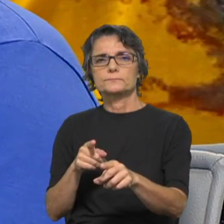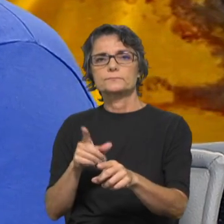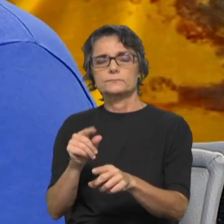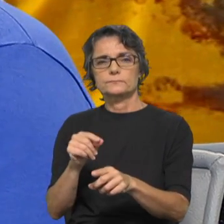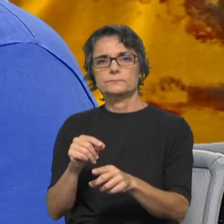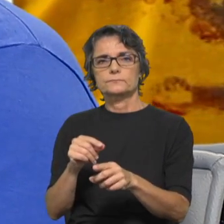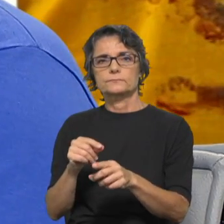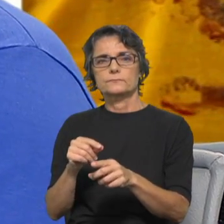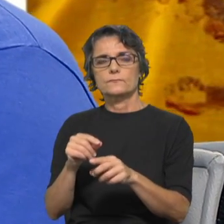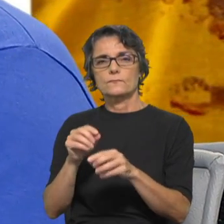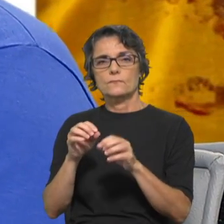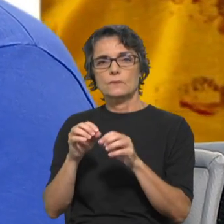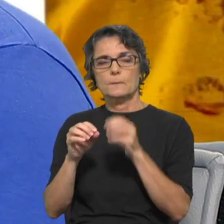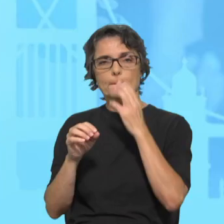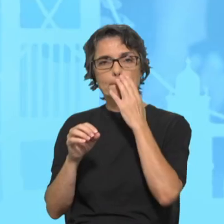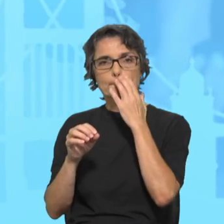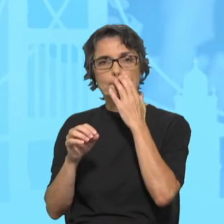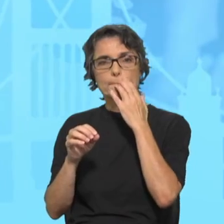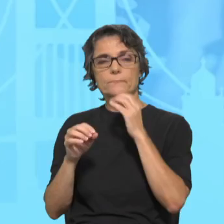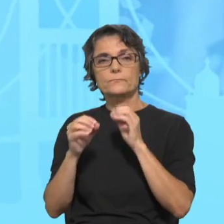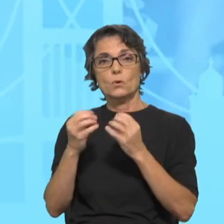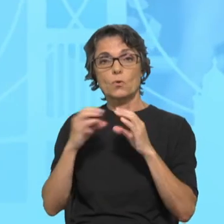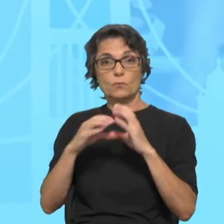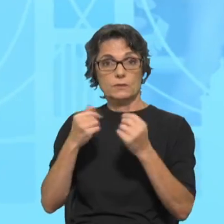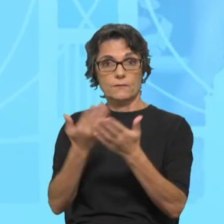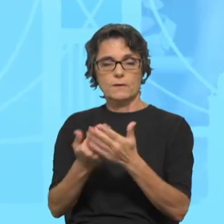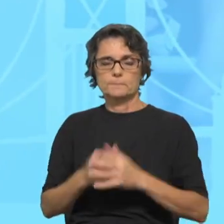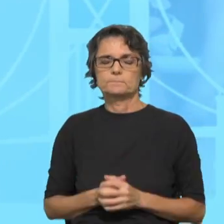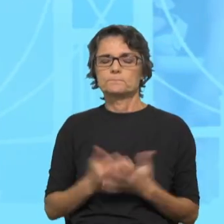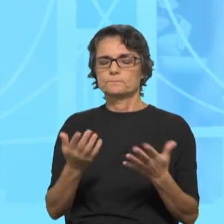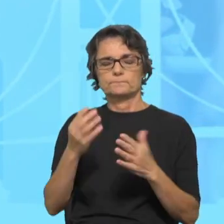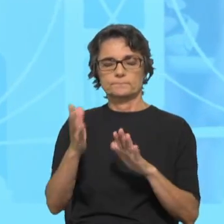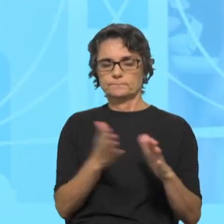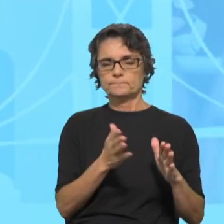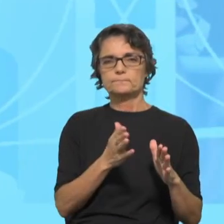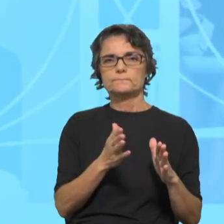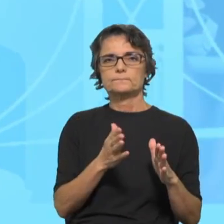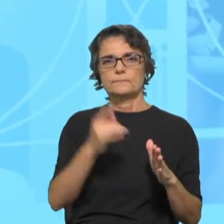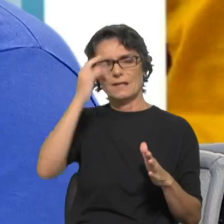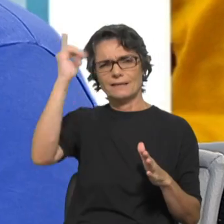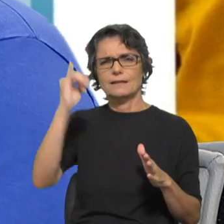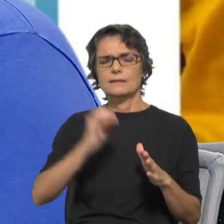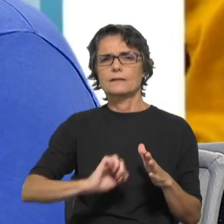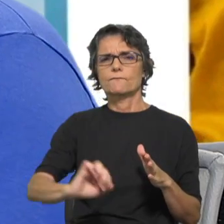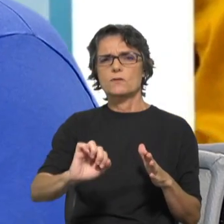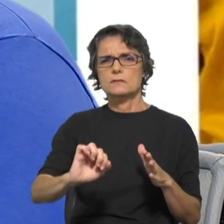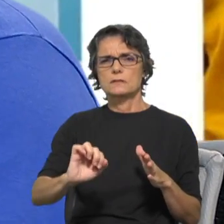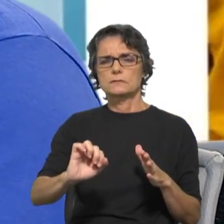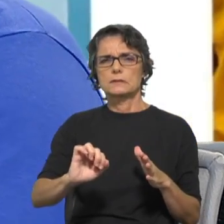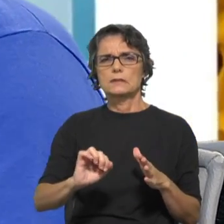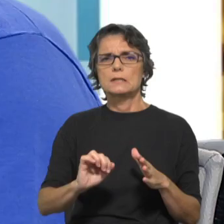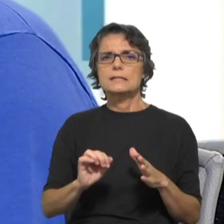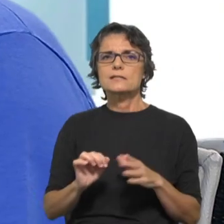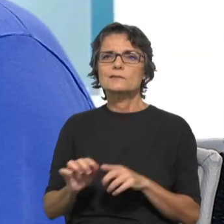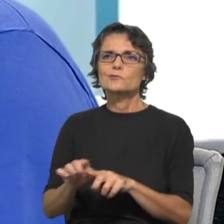estará presente, não é? Mas, Padre Zé Carlos, qual foi a ideia do Padre Valente ao fundar os Convívios Fraternos? Pronto, há aqui